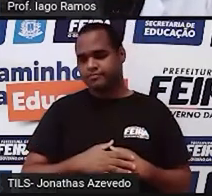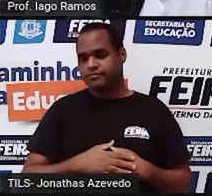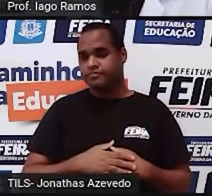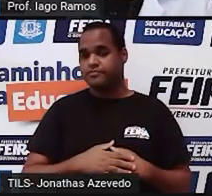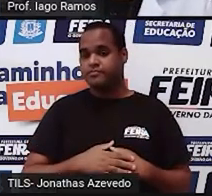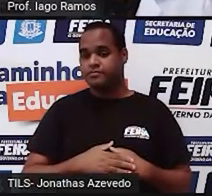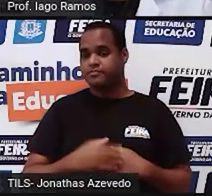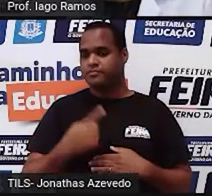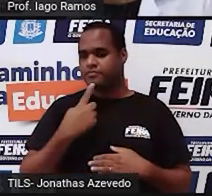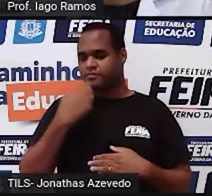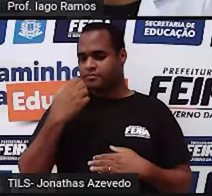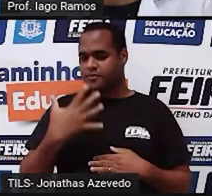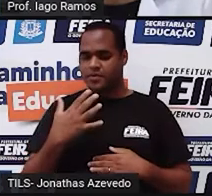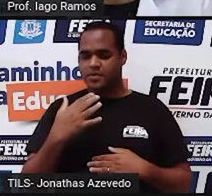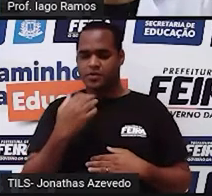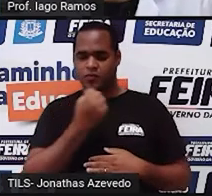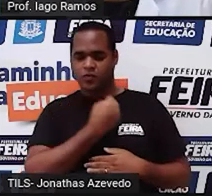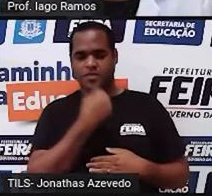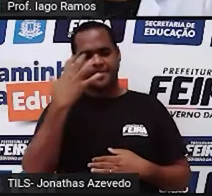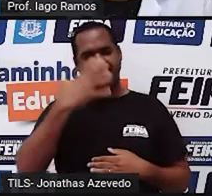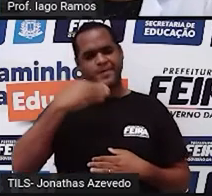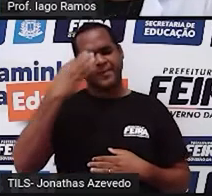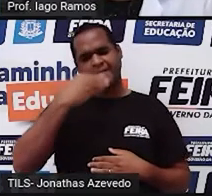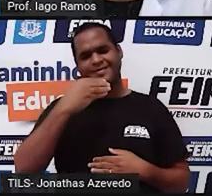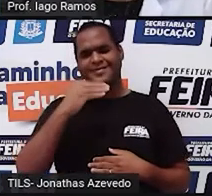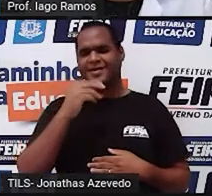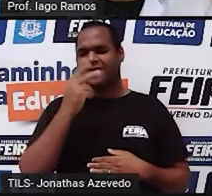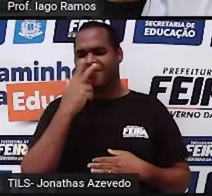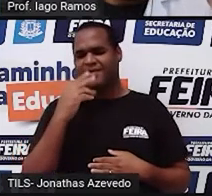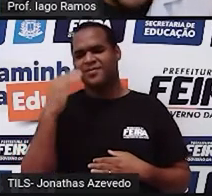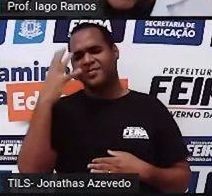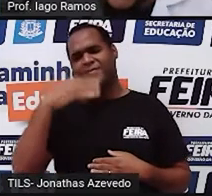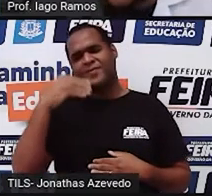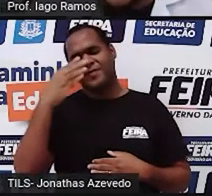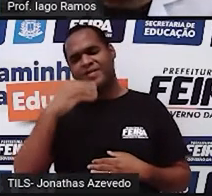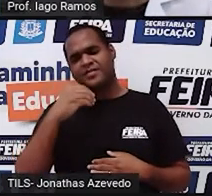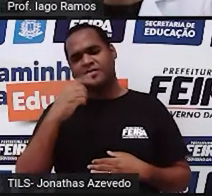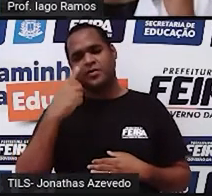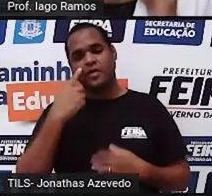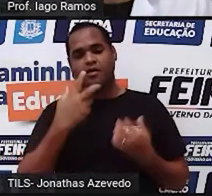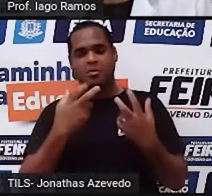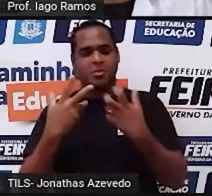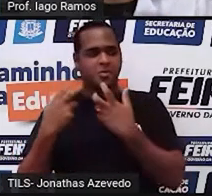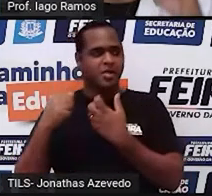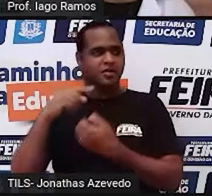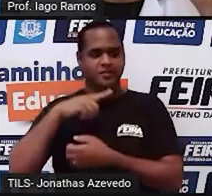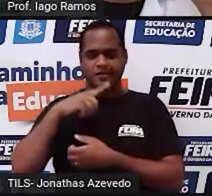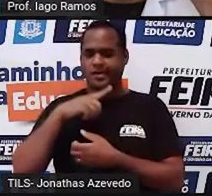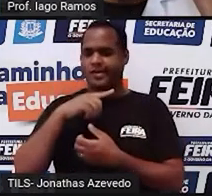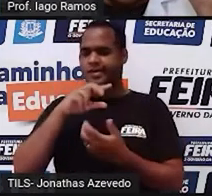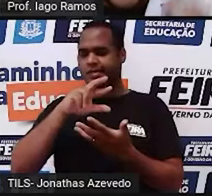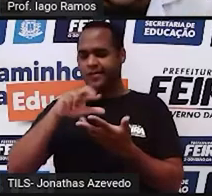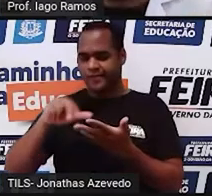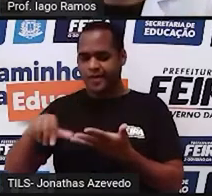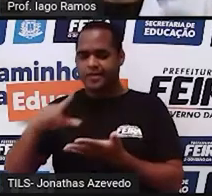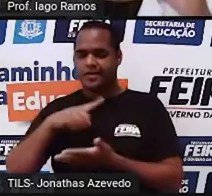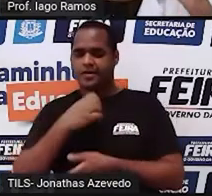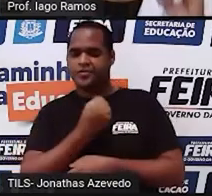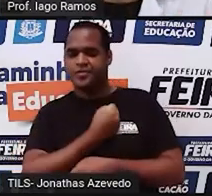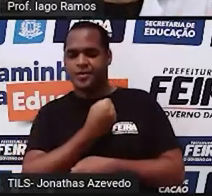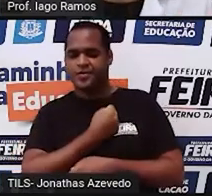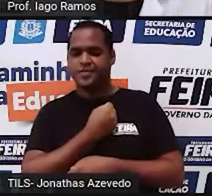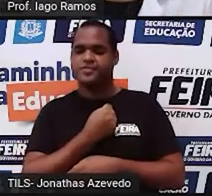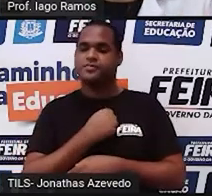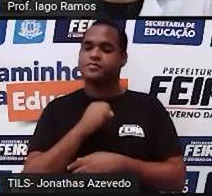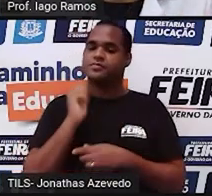isso que o povo tenha dito que os números são bonitos né é bonito isso aonde nós estamos os números estarão